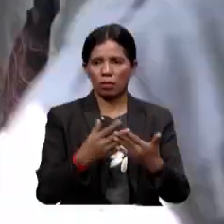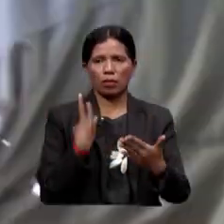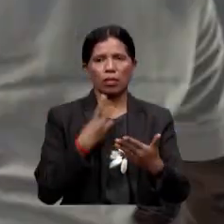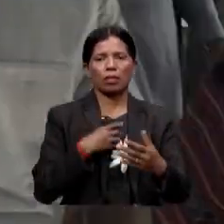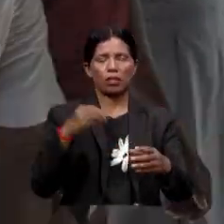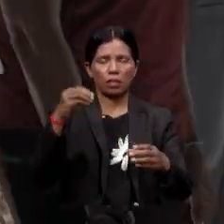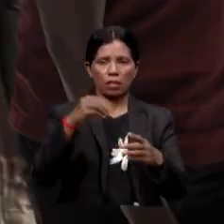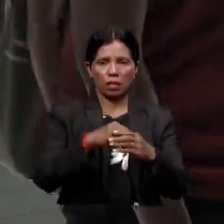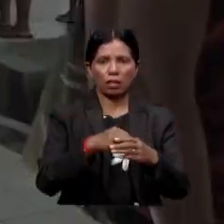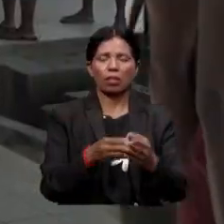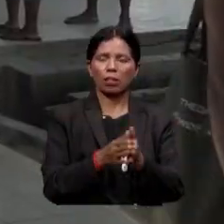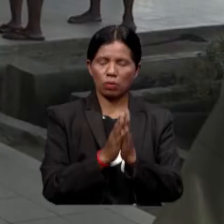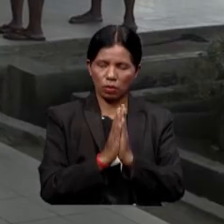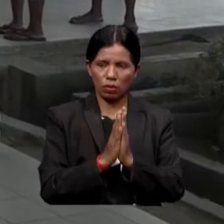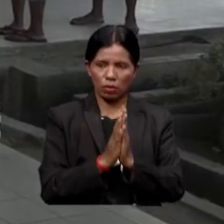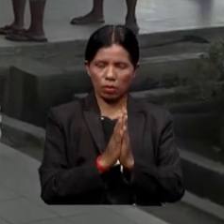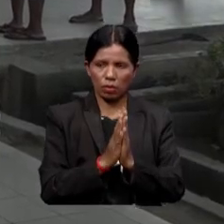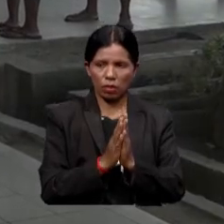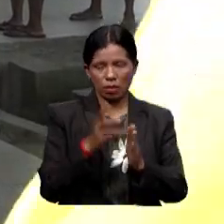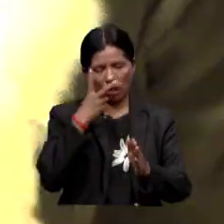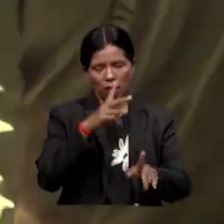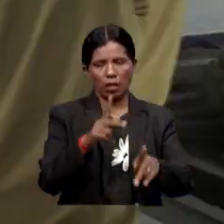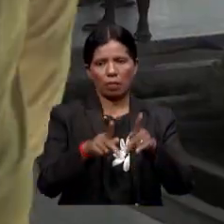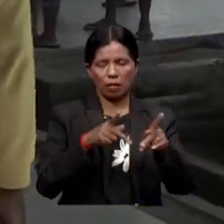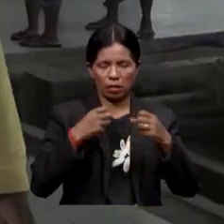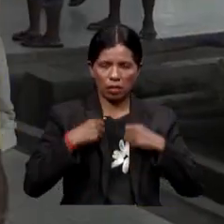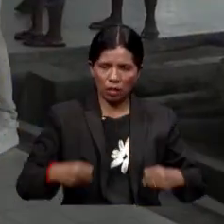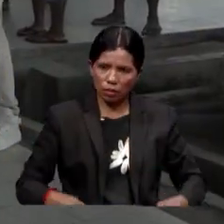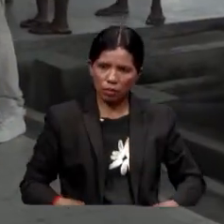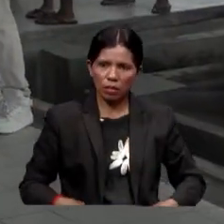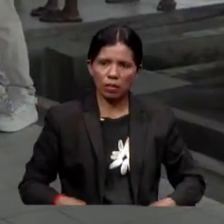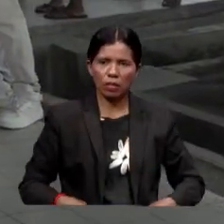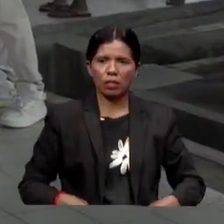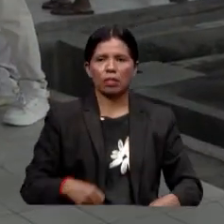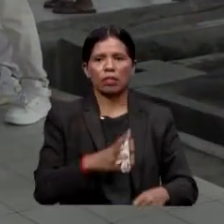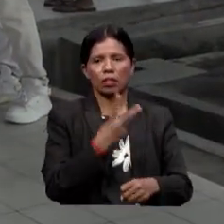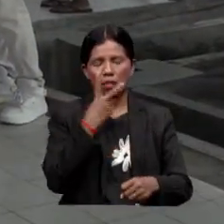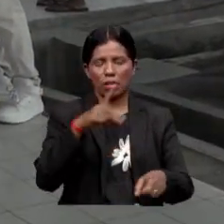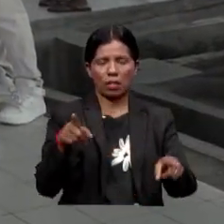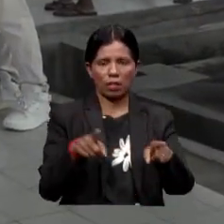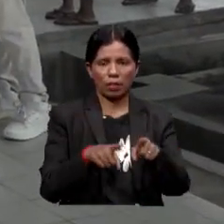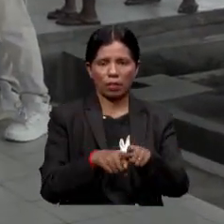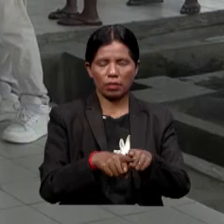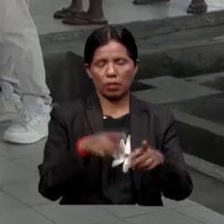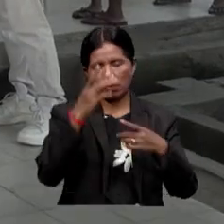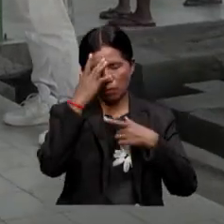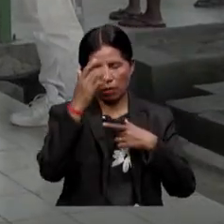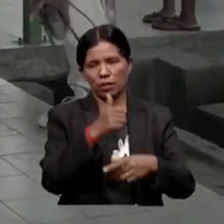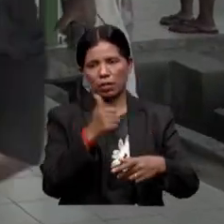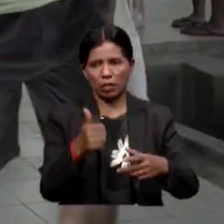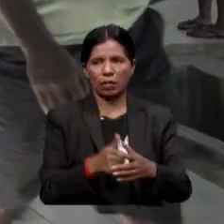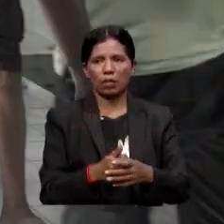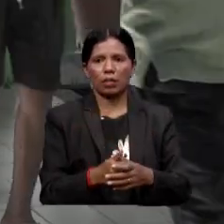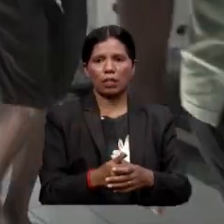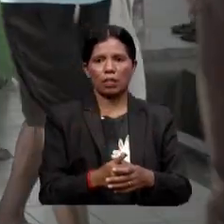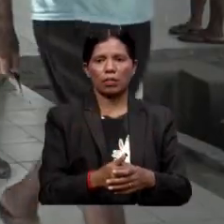es mangueira e tu sukeras te chequeras paciente ni condição personal anesan ninia moras crónica uma por